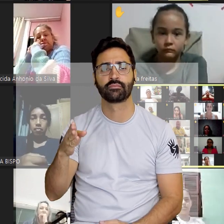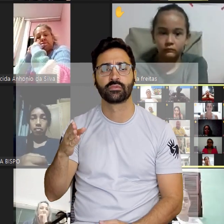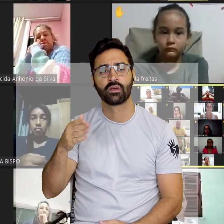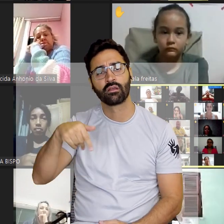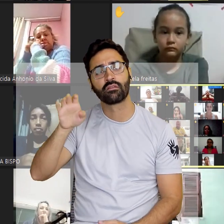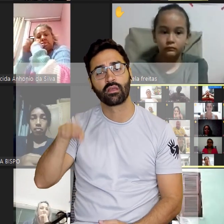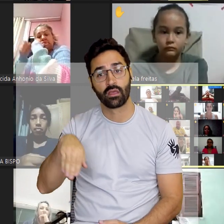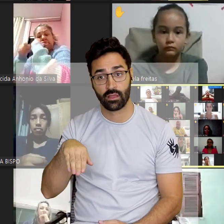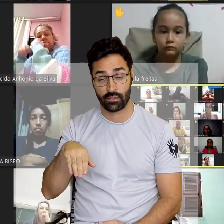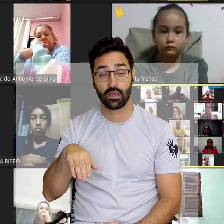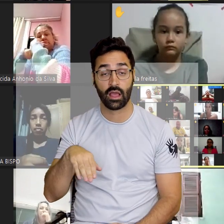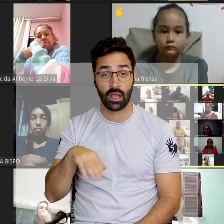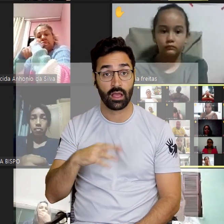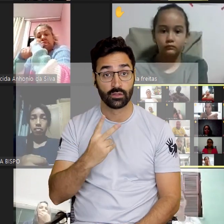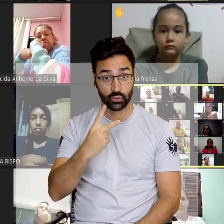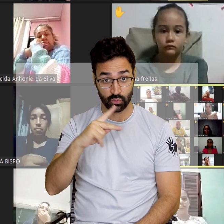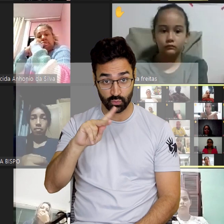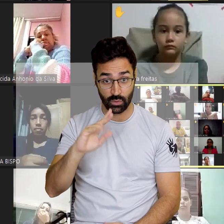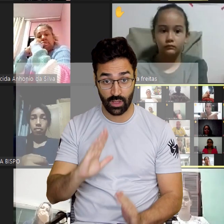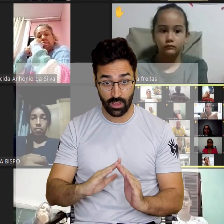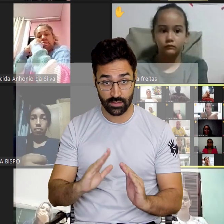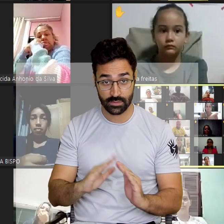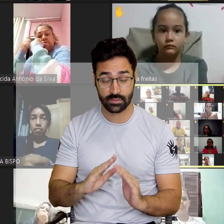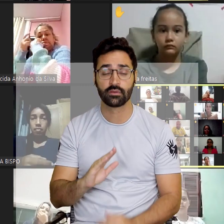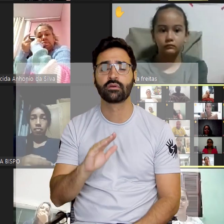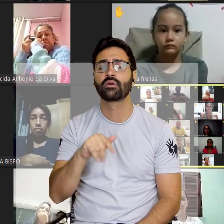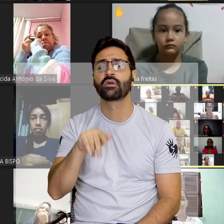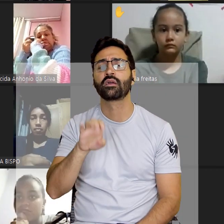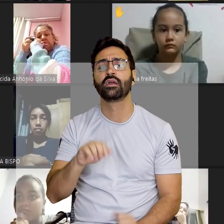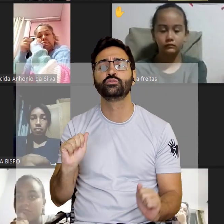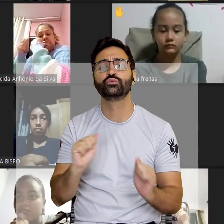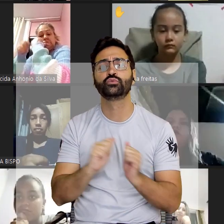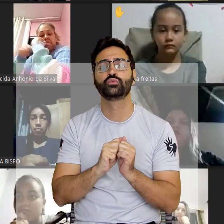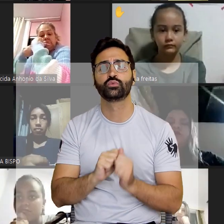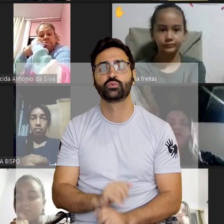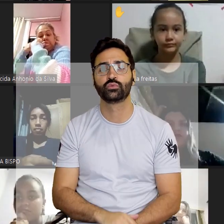Na sua casa? E quem fica aí junto com você?